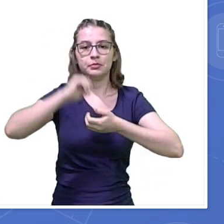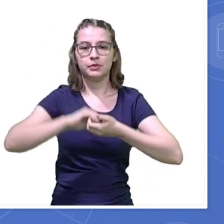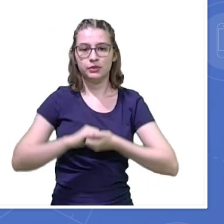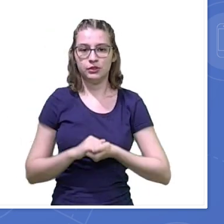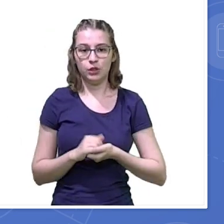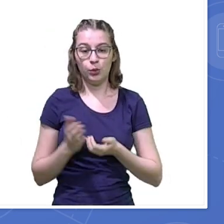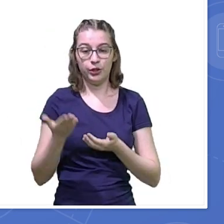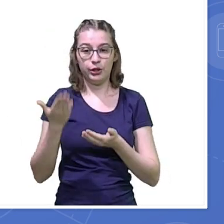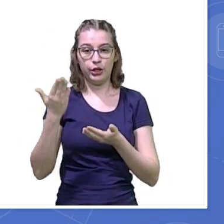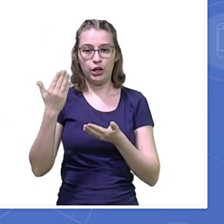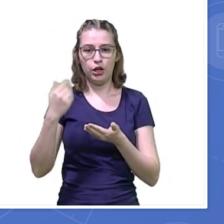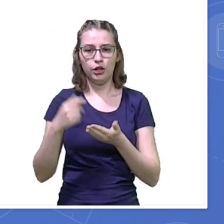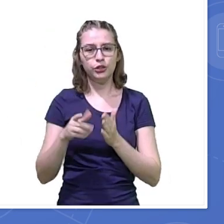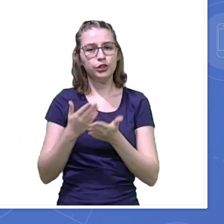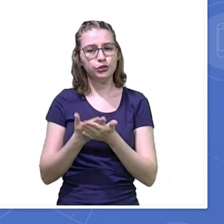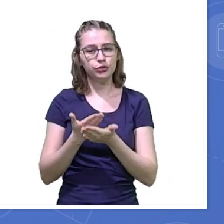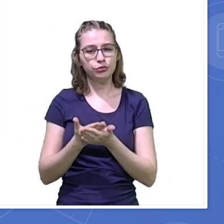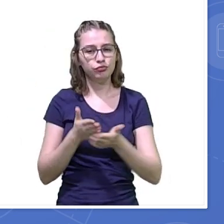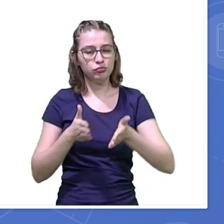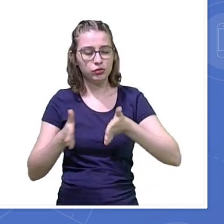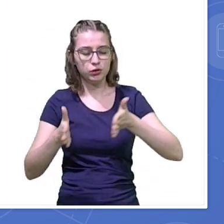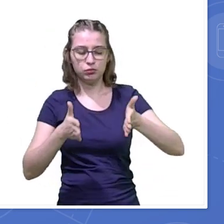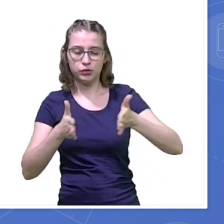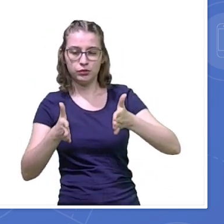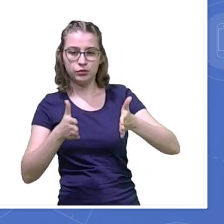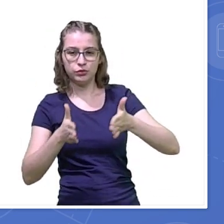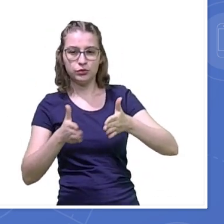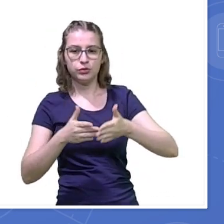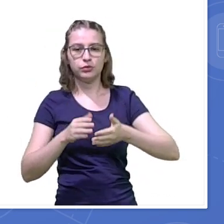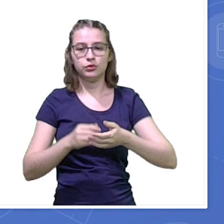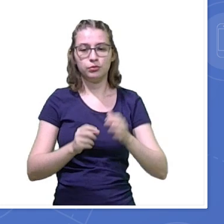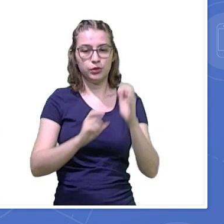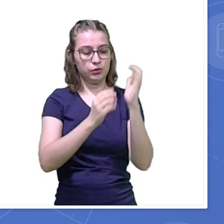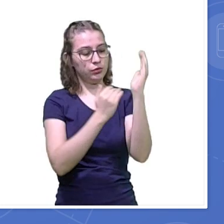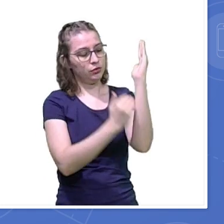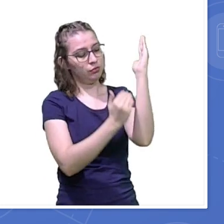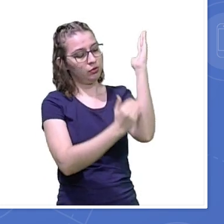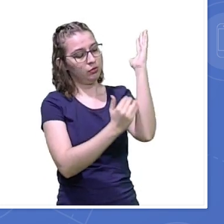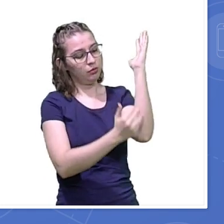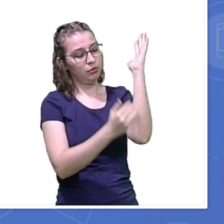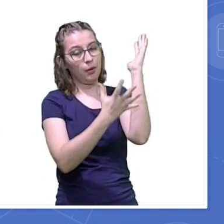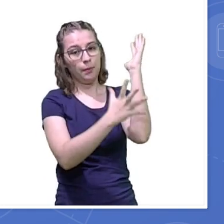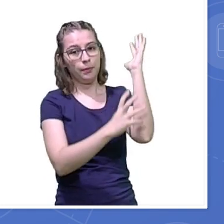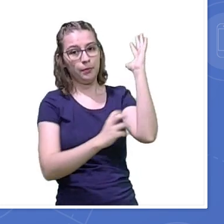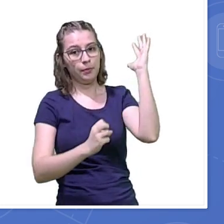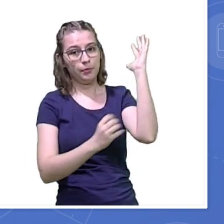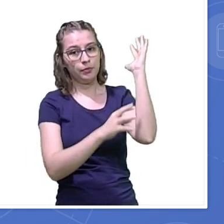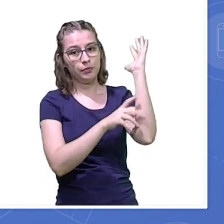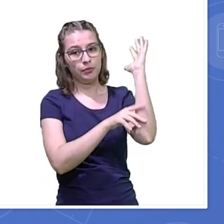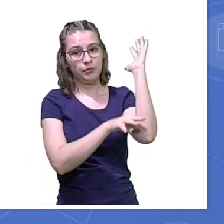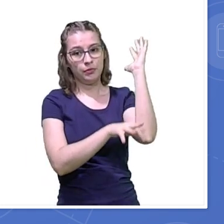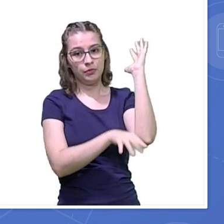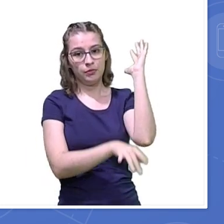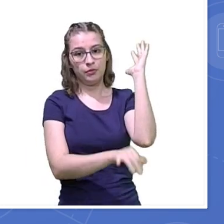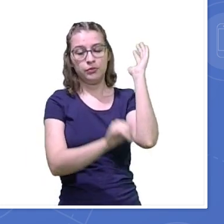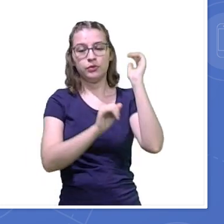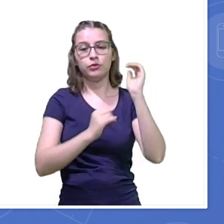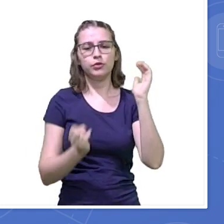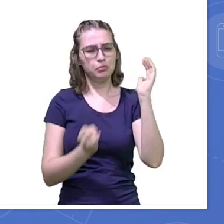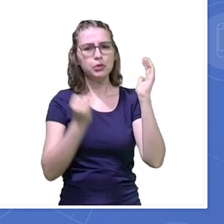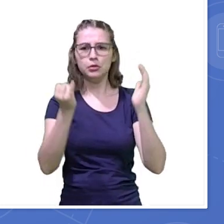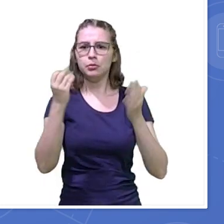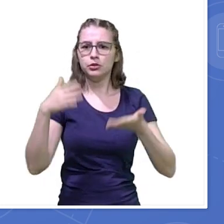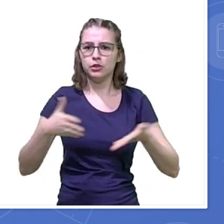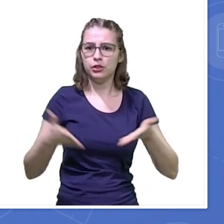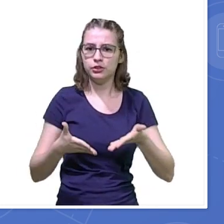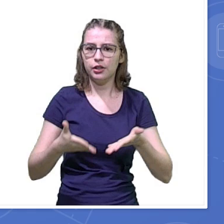na nossa aula, o período ali, né, de extração da borracha, que foi muito importante aqui para a